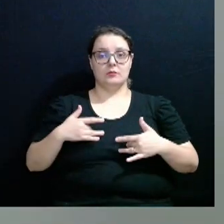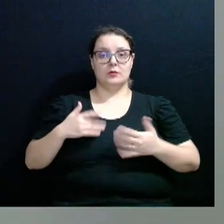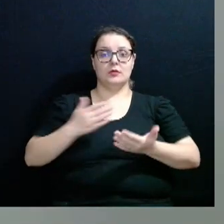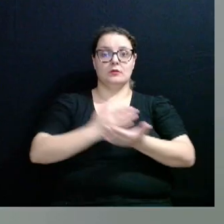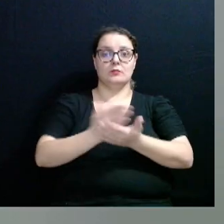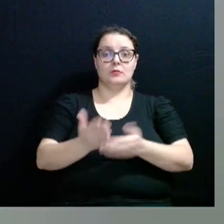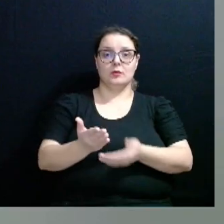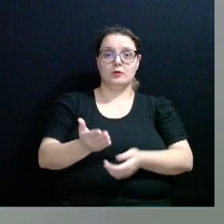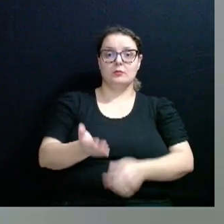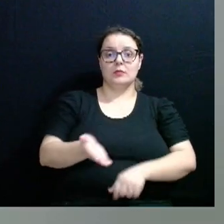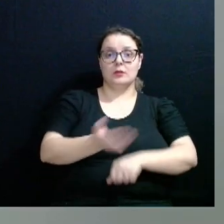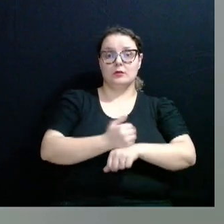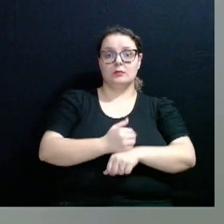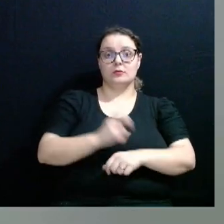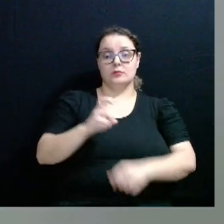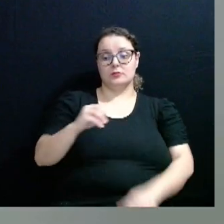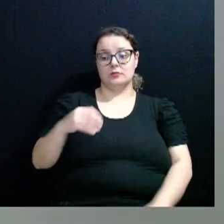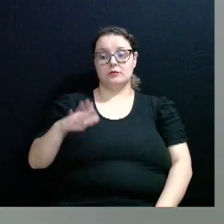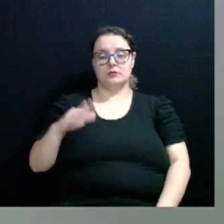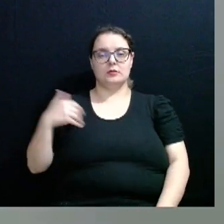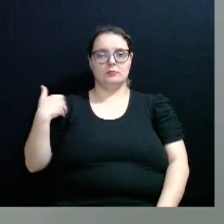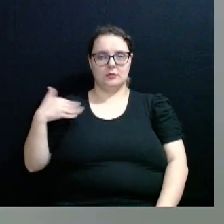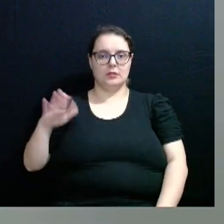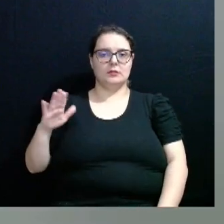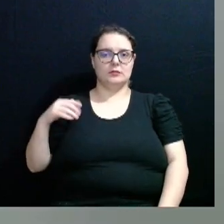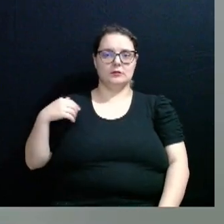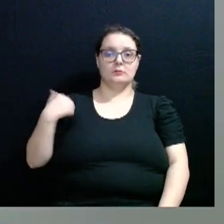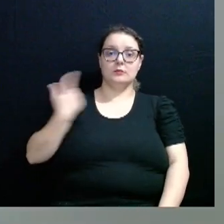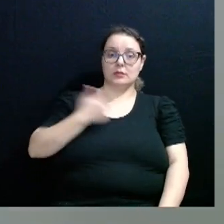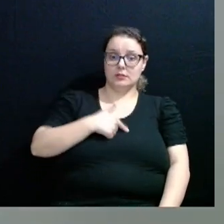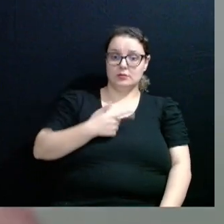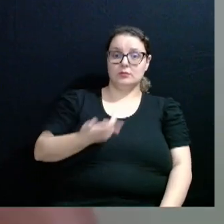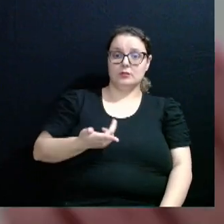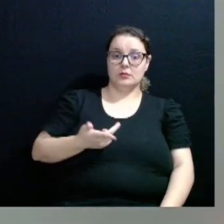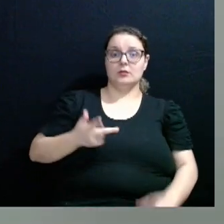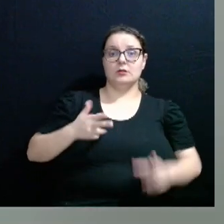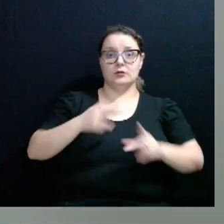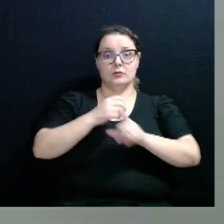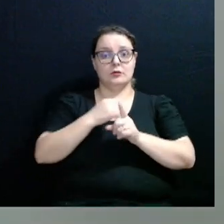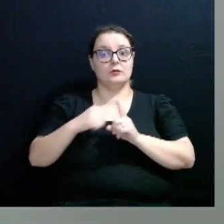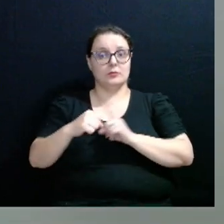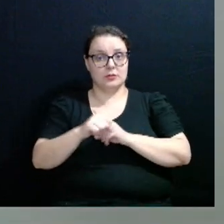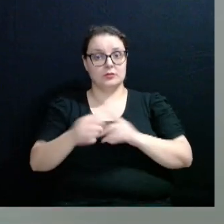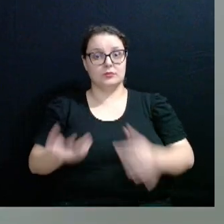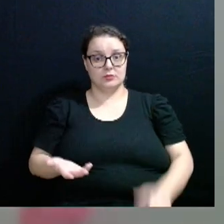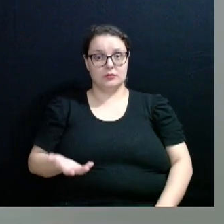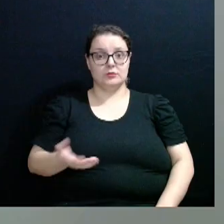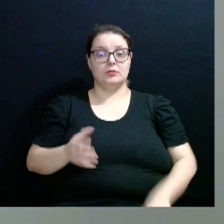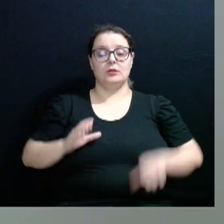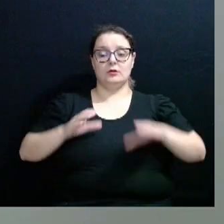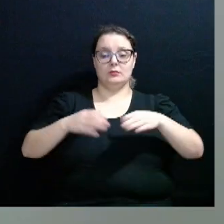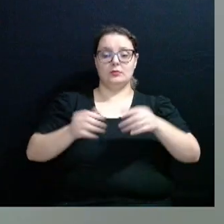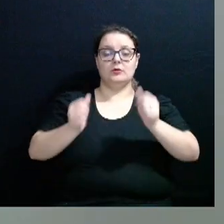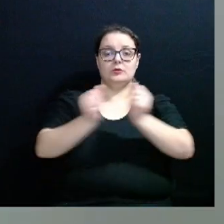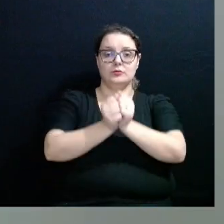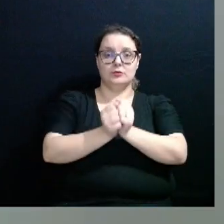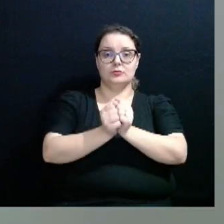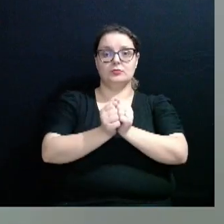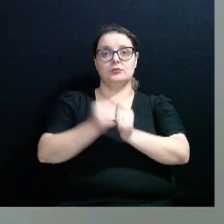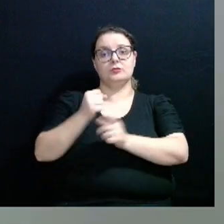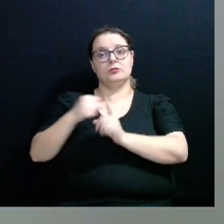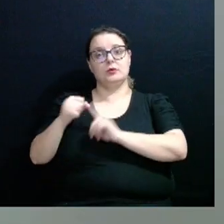50 anos. Mas nós, como sociedade, em conjunto com sociedades internacionais de outros